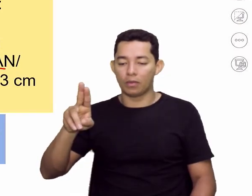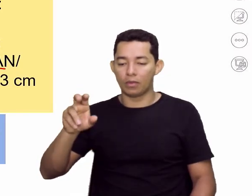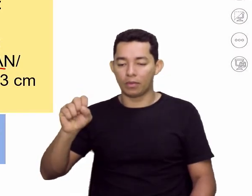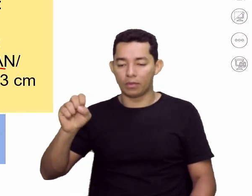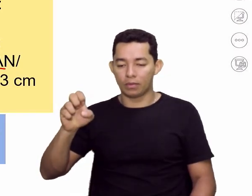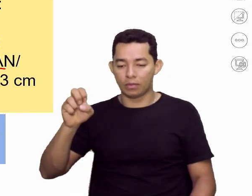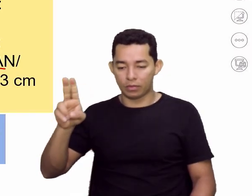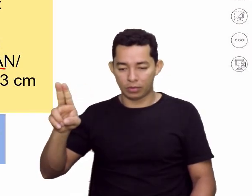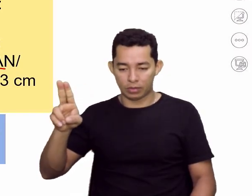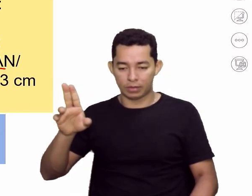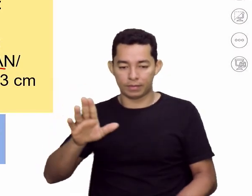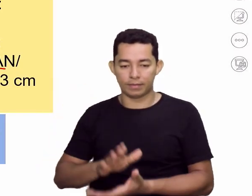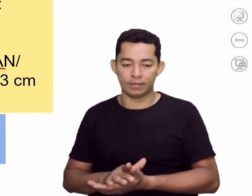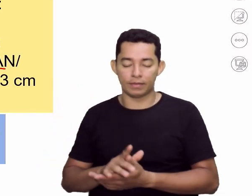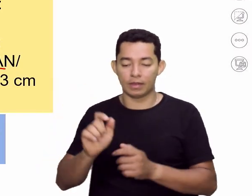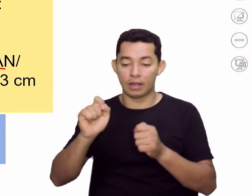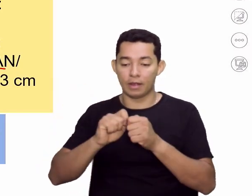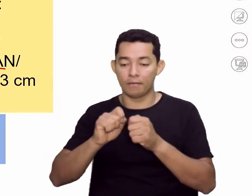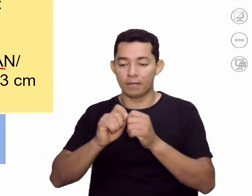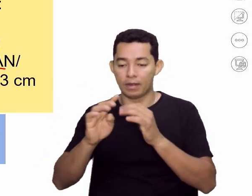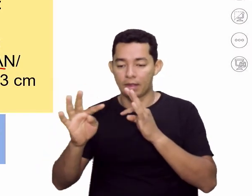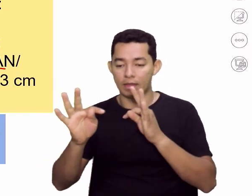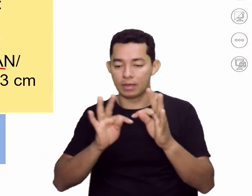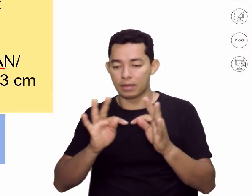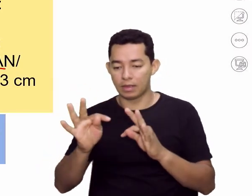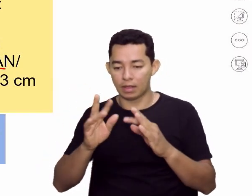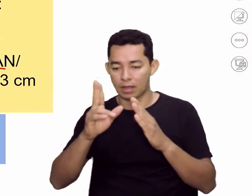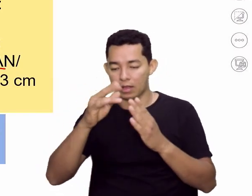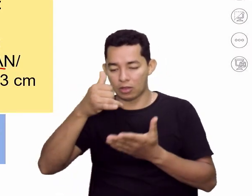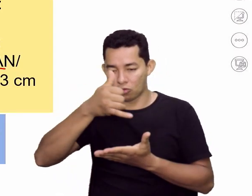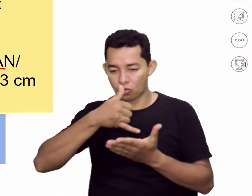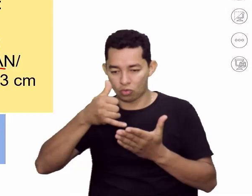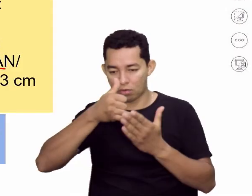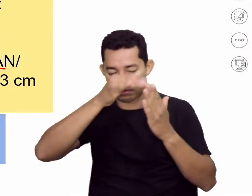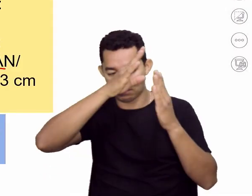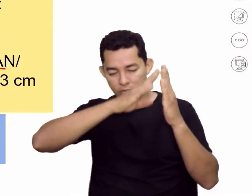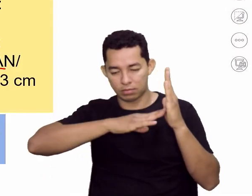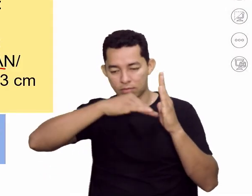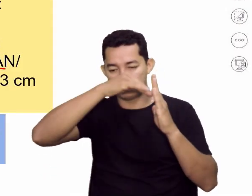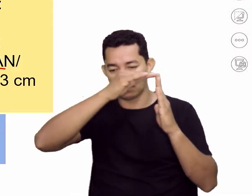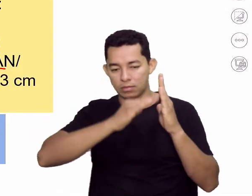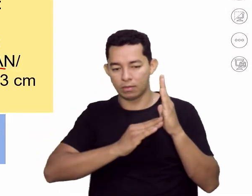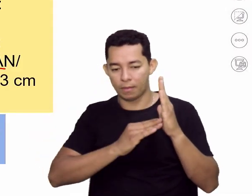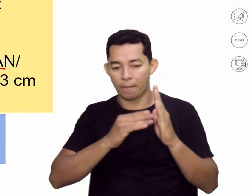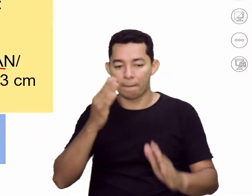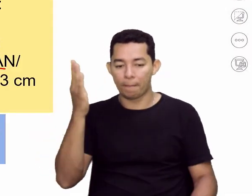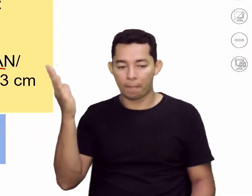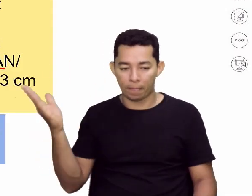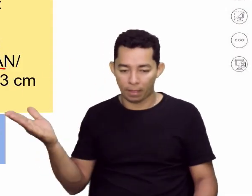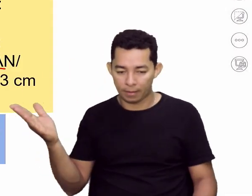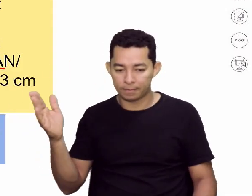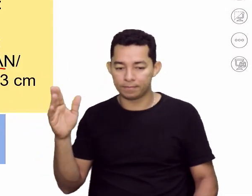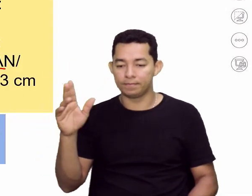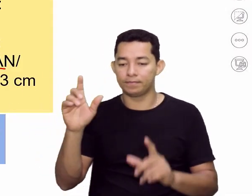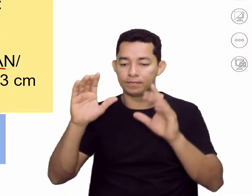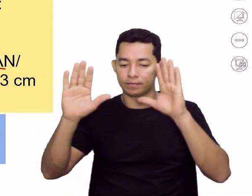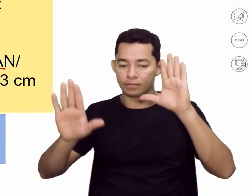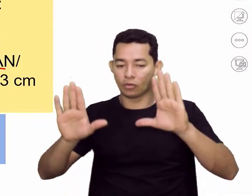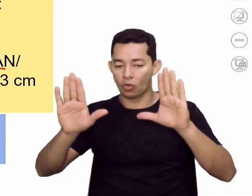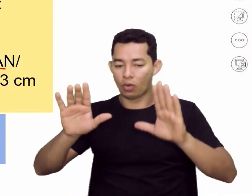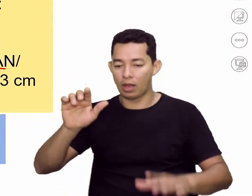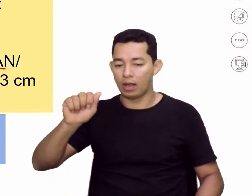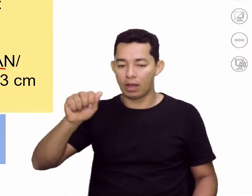Foi feito com a técnica do óleo sobre a tela. E aqui o famosíssimo quadro da Anita Malfatti, com o